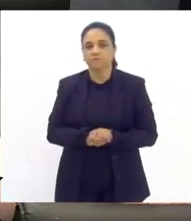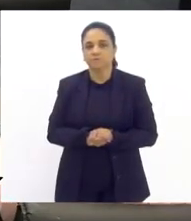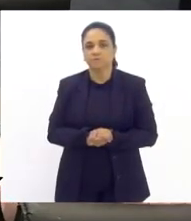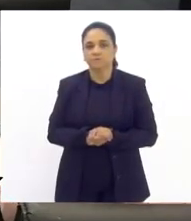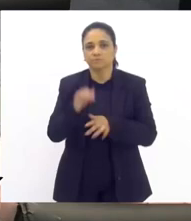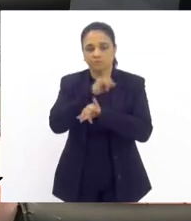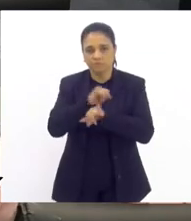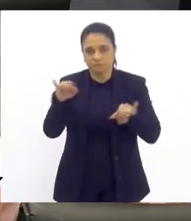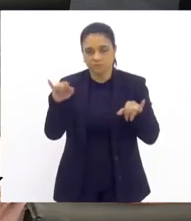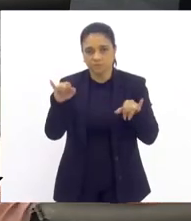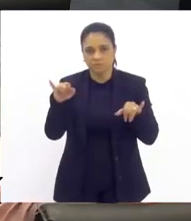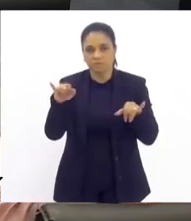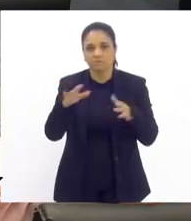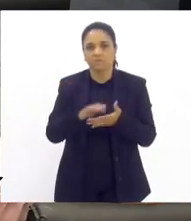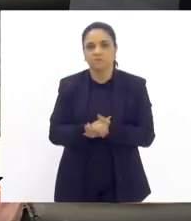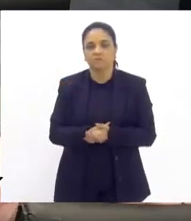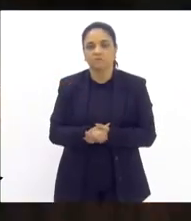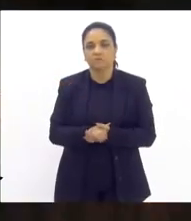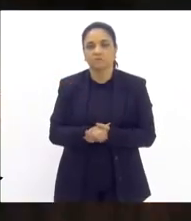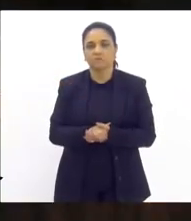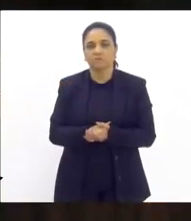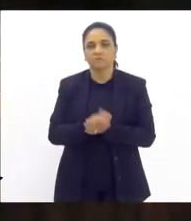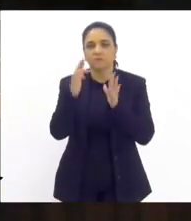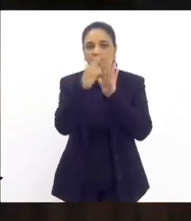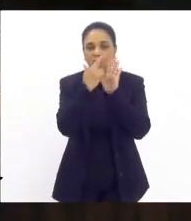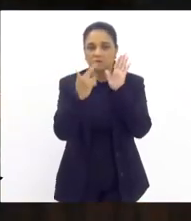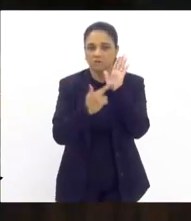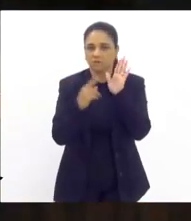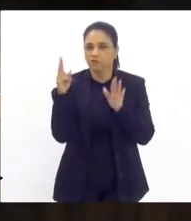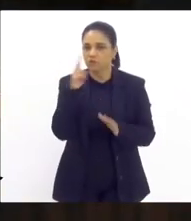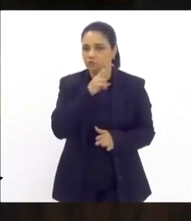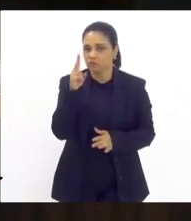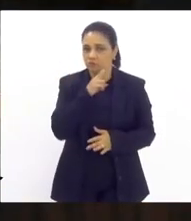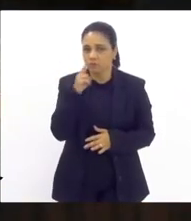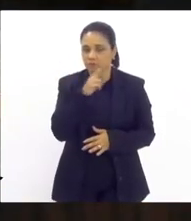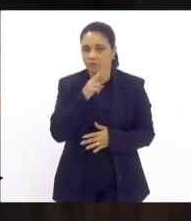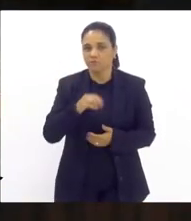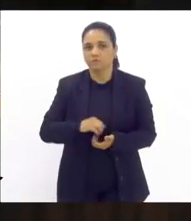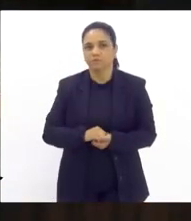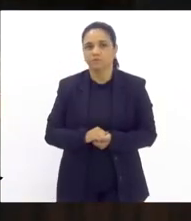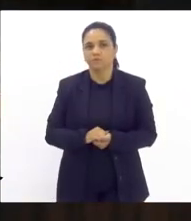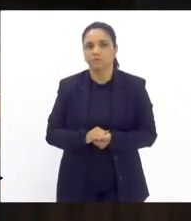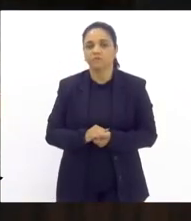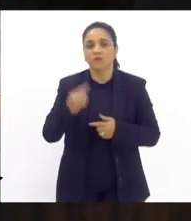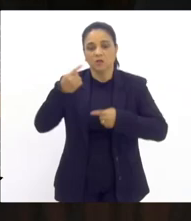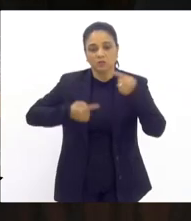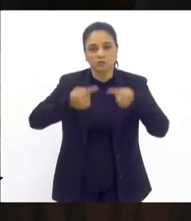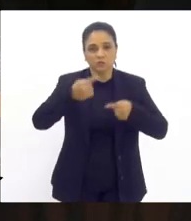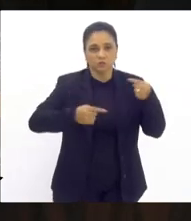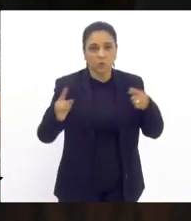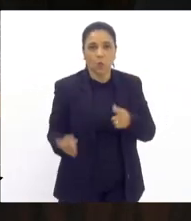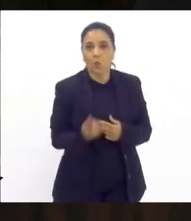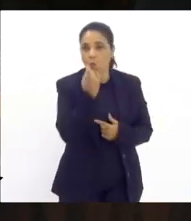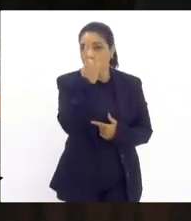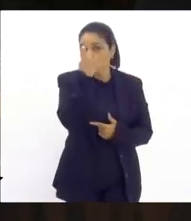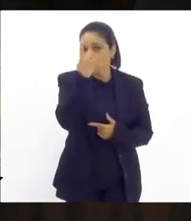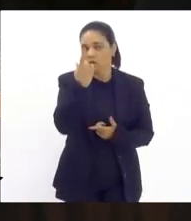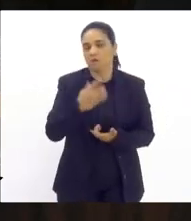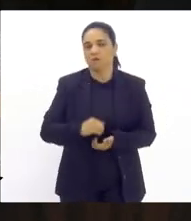anuncio aqui em regime de urgência em discussão única